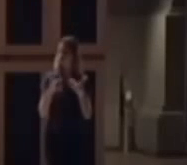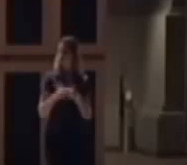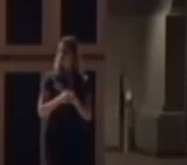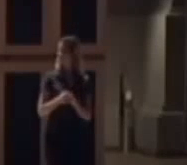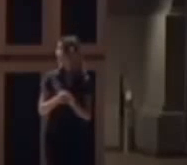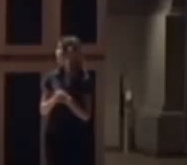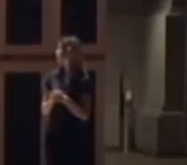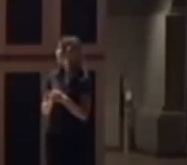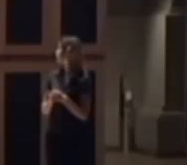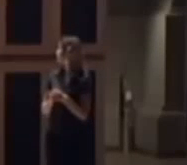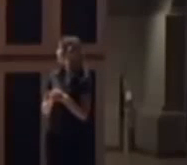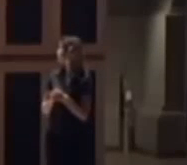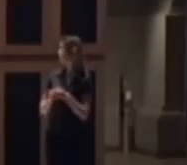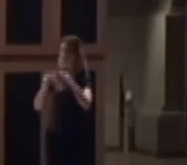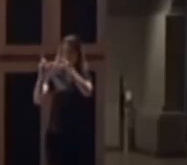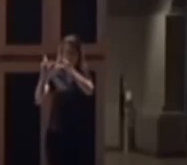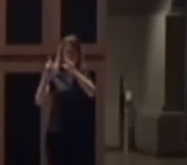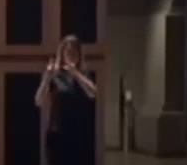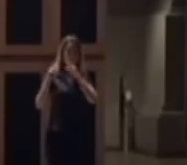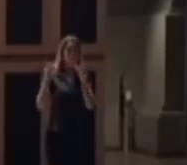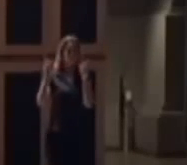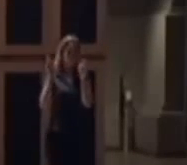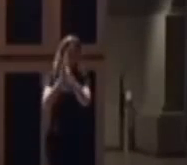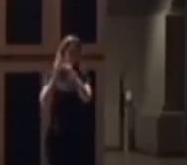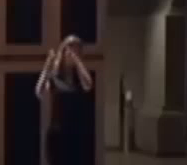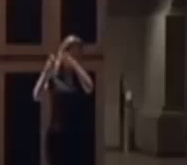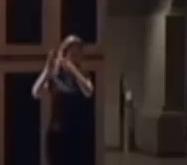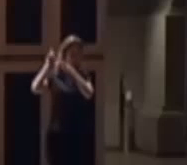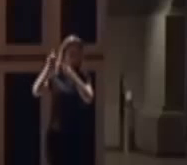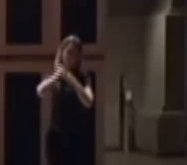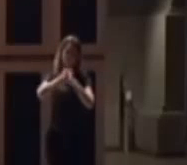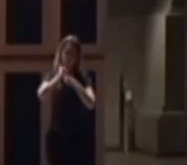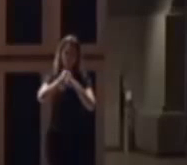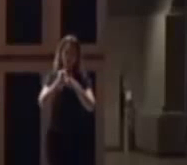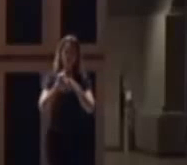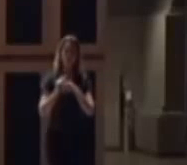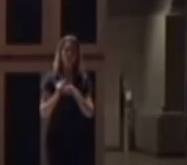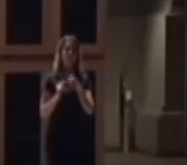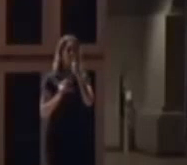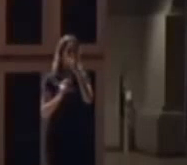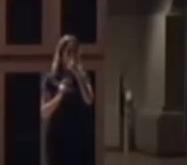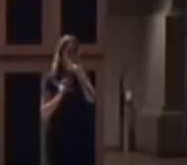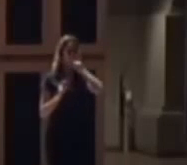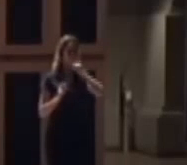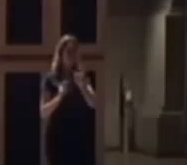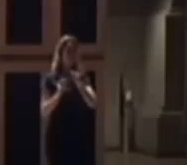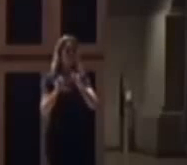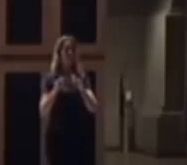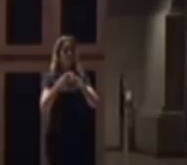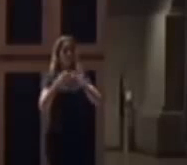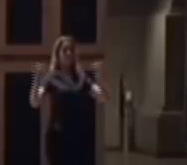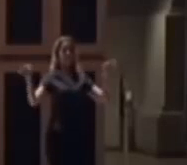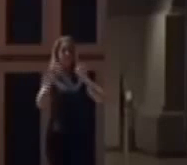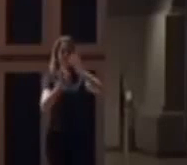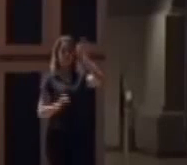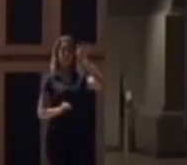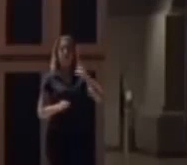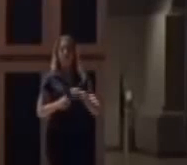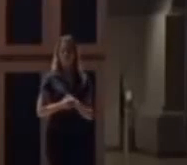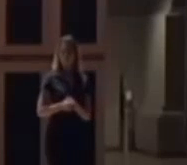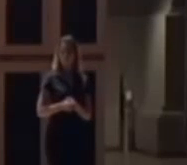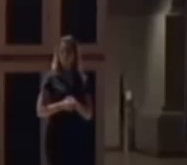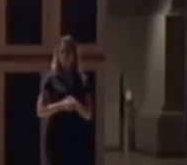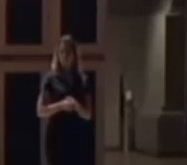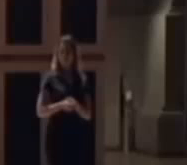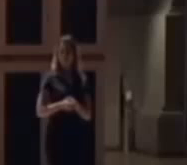das imagens da sala, Minas Gerais, né? E, como eu disse, 14 mil metros quadrados com esses dois grandes prédios,